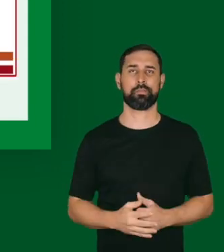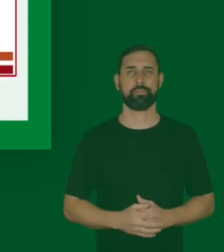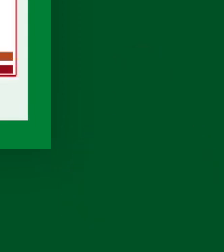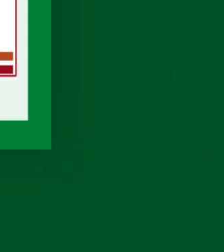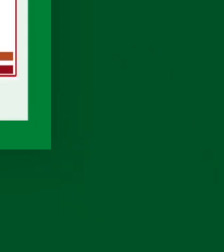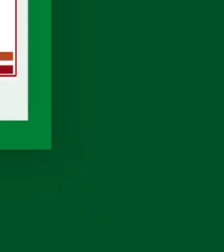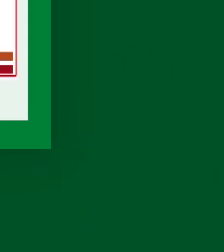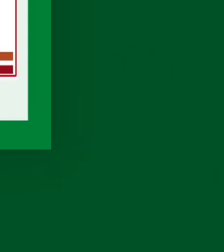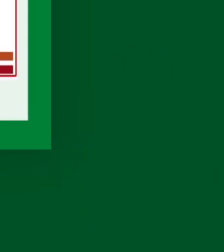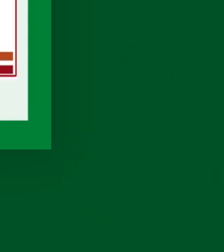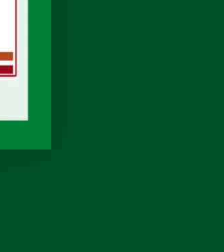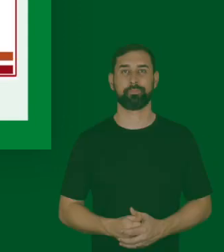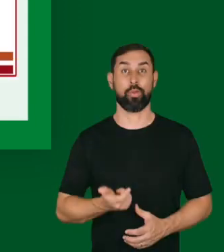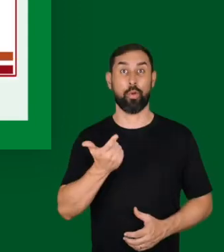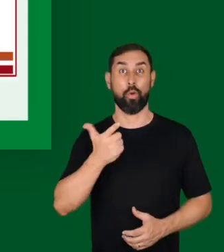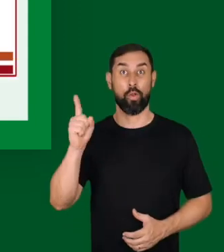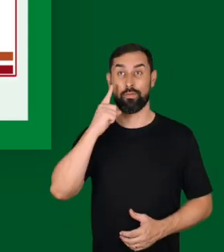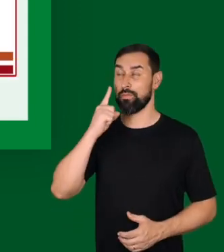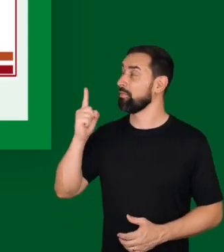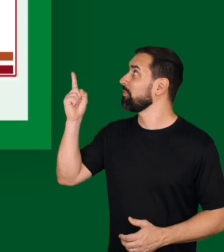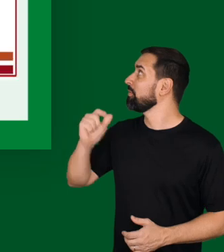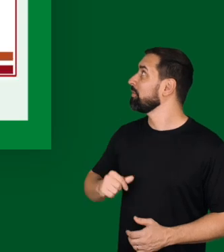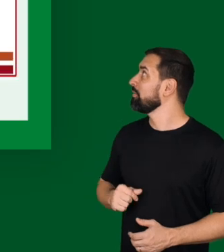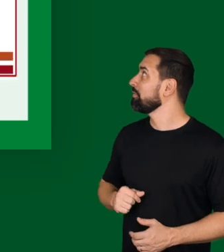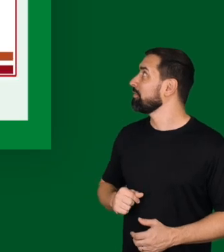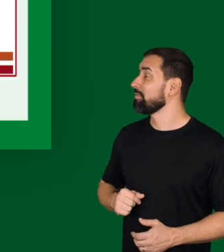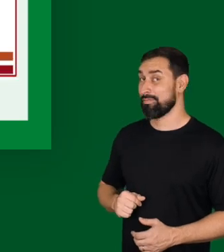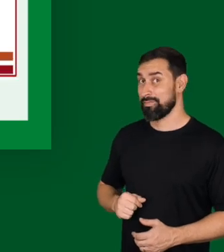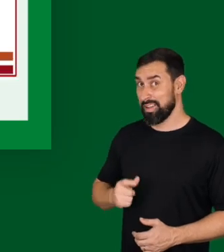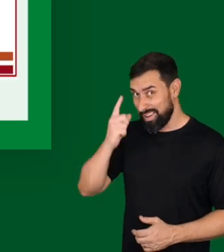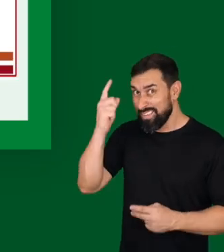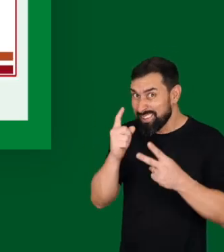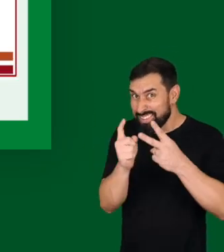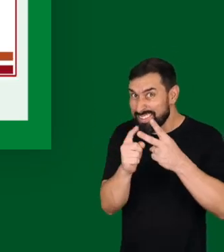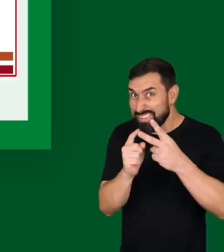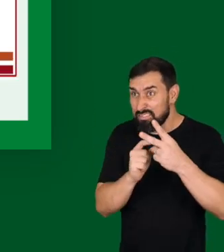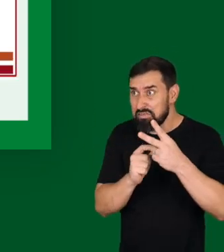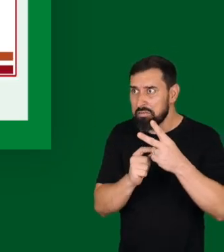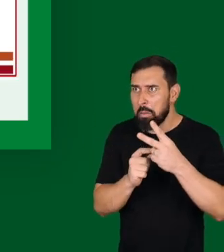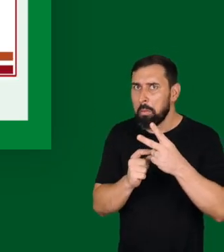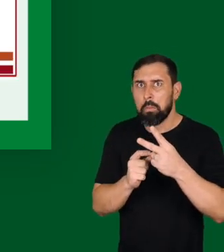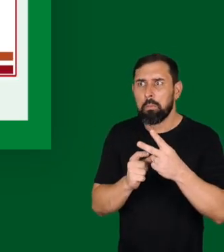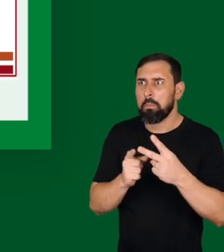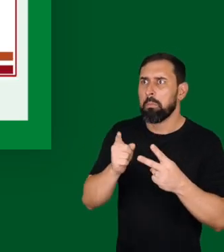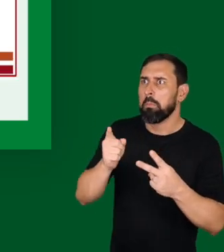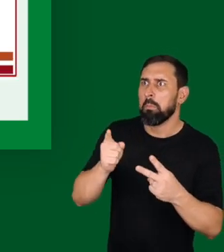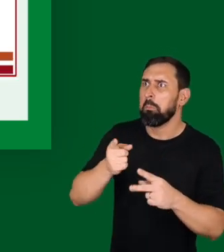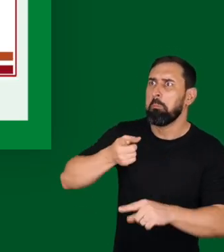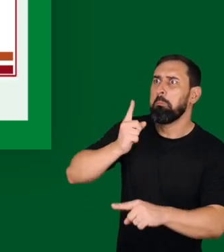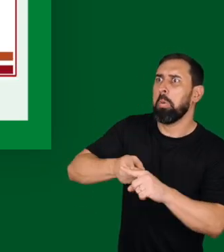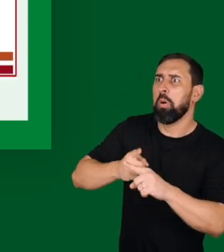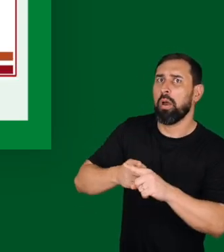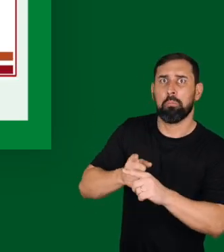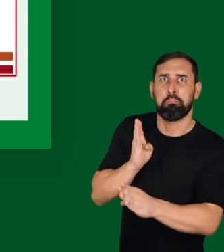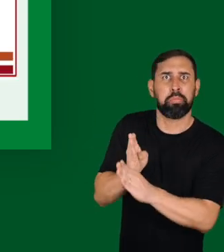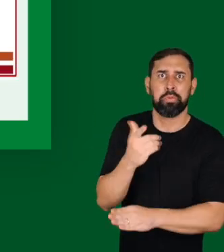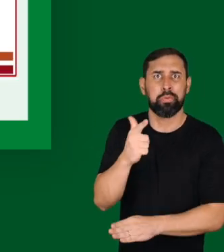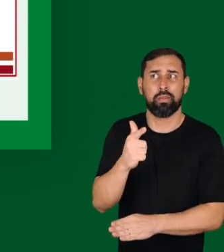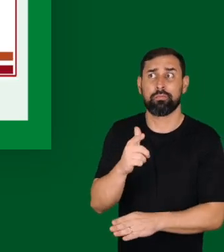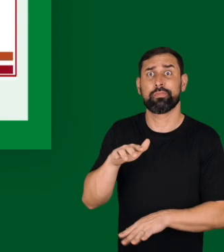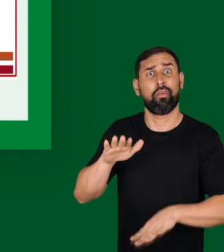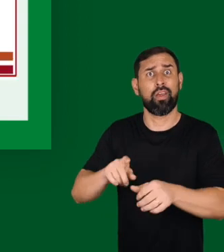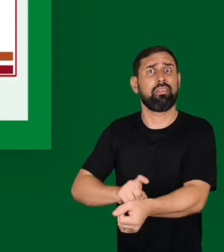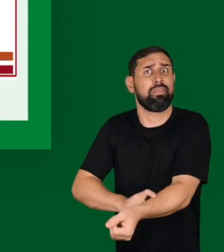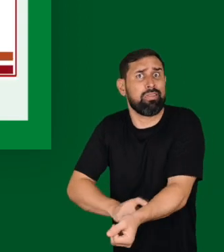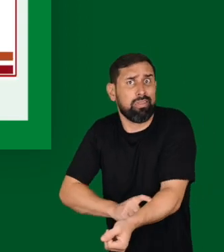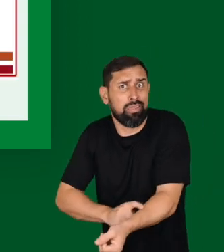a causa. Em relação à taquicardia supraventricular, a história geralmente é muito pobre. É uma história